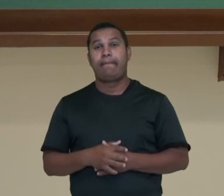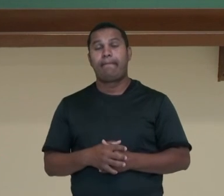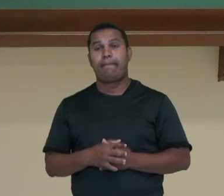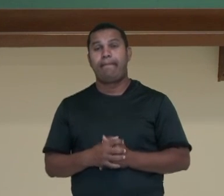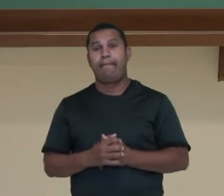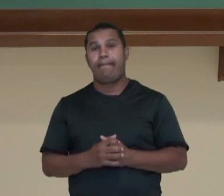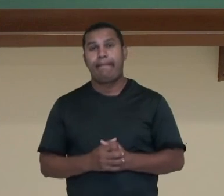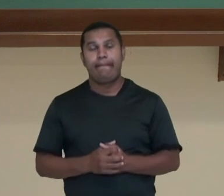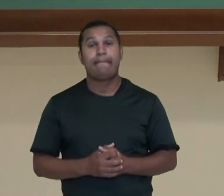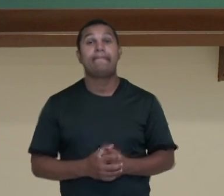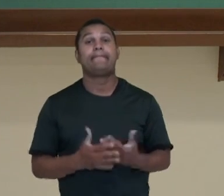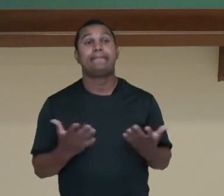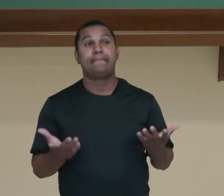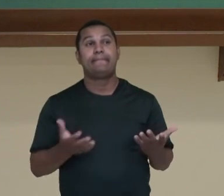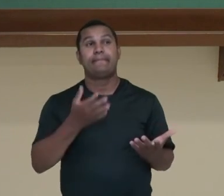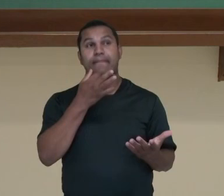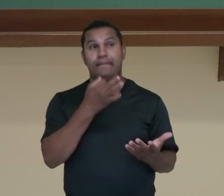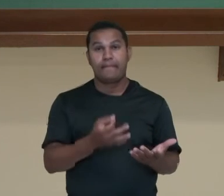E aí, o que vocês escreveram?